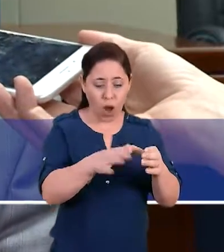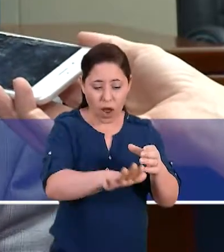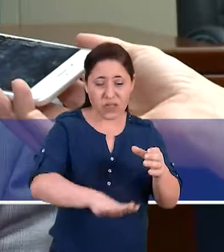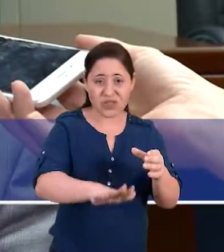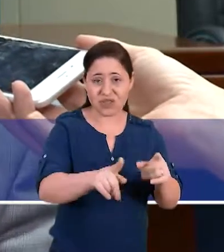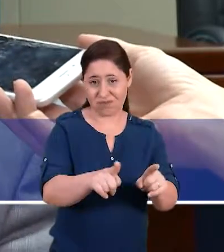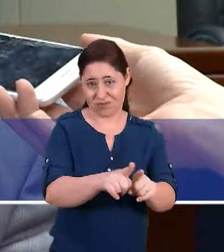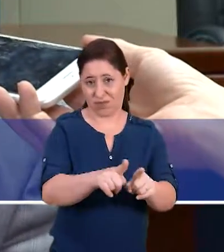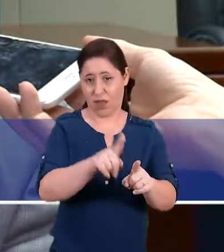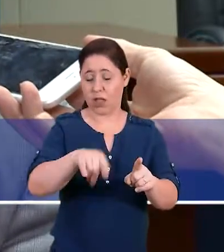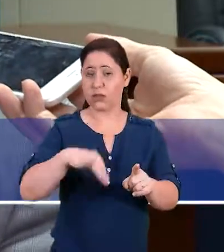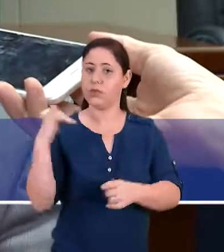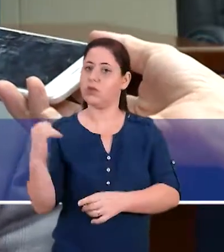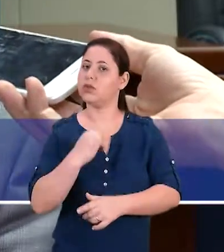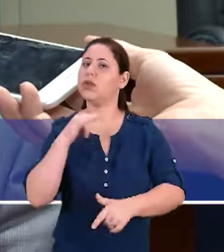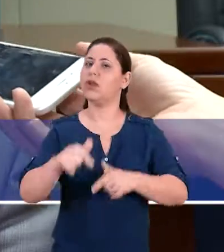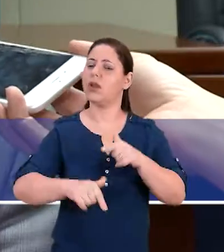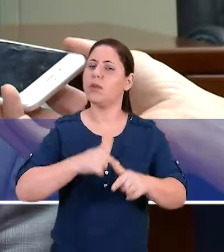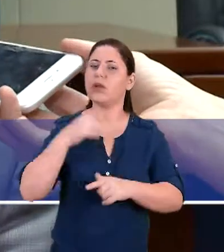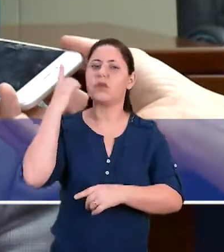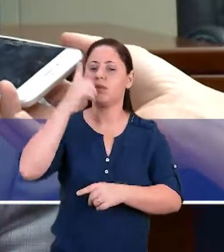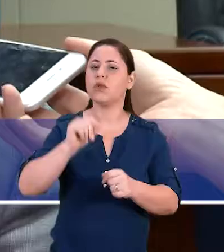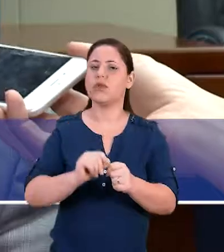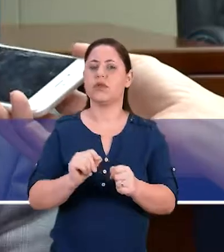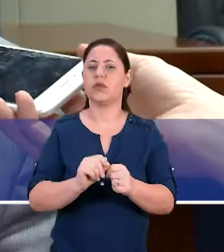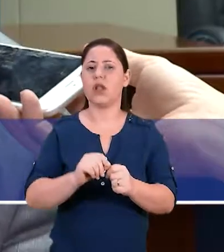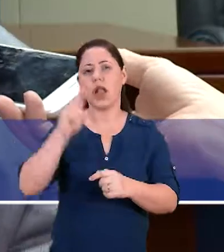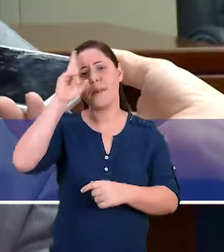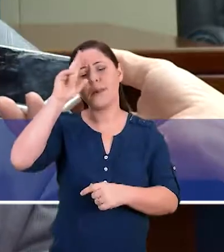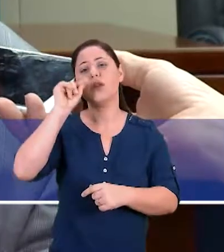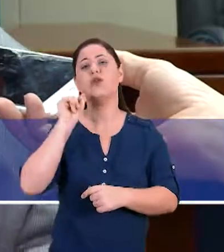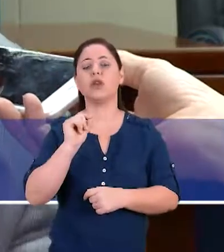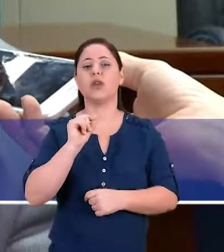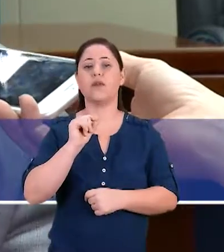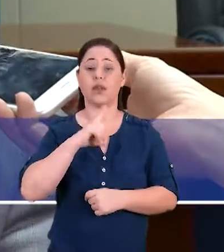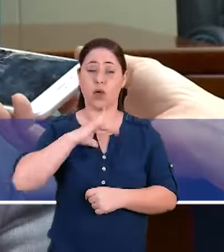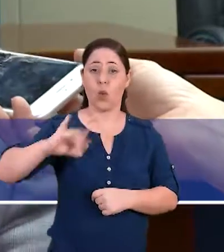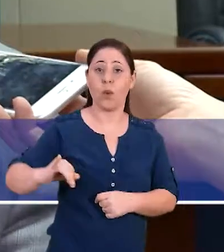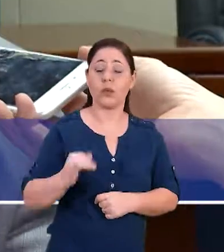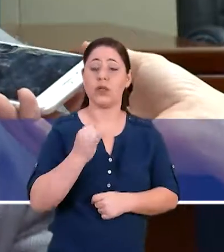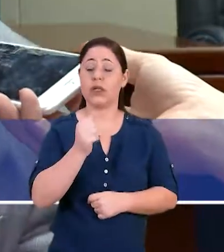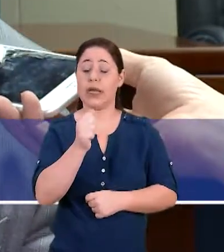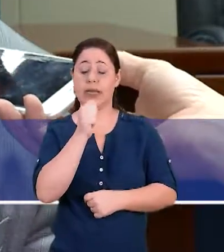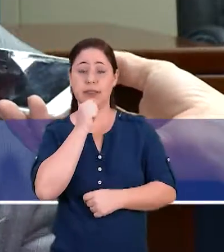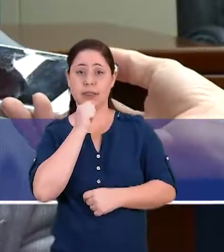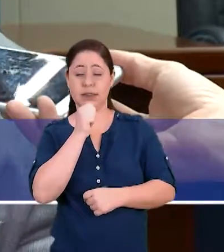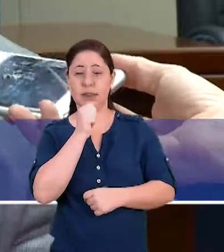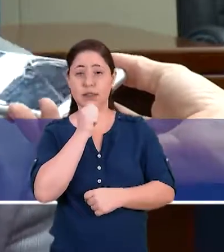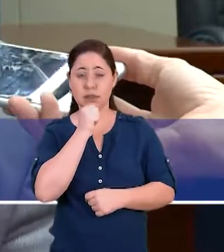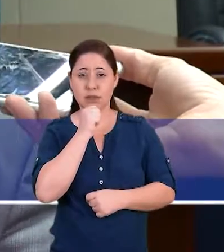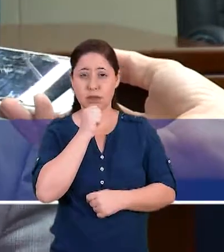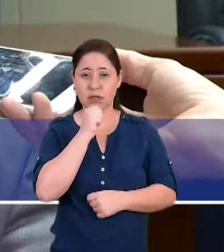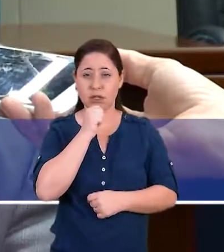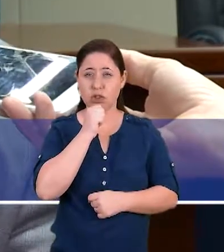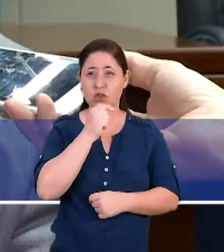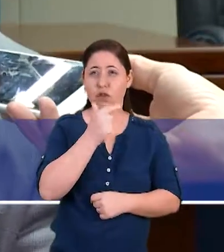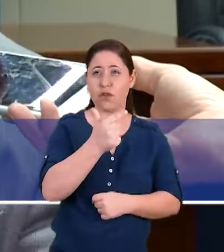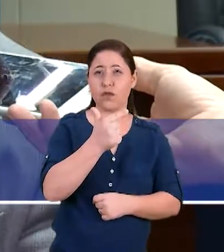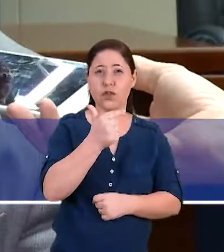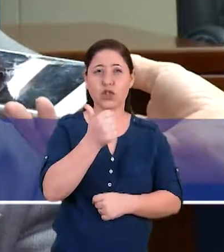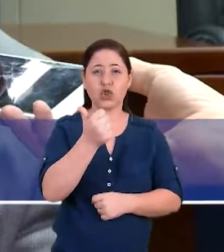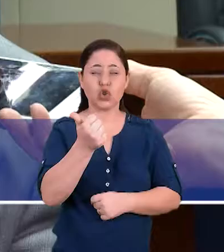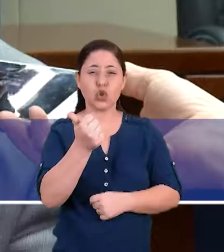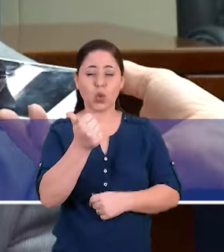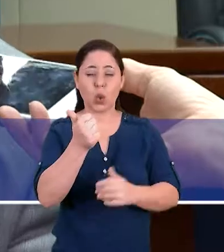para uma região. Então é um trabalho importante que o parlamentar executa, lembrando que nós teremos oportunidades ainda, né,